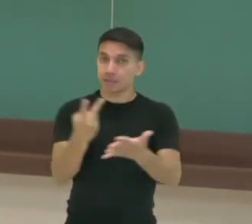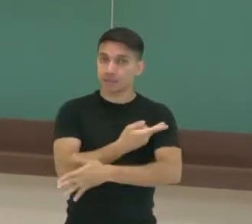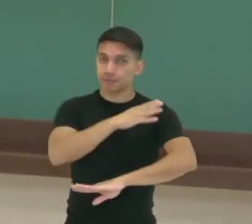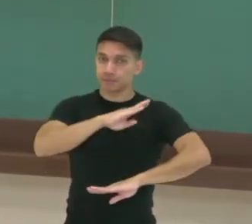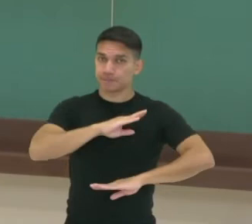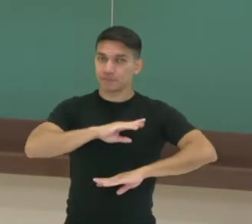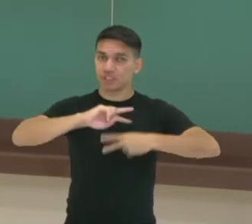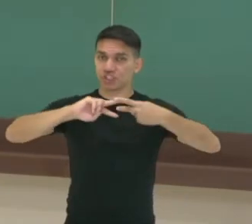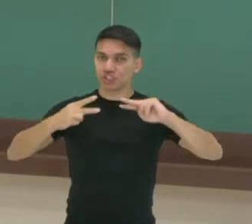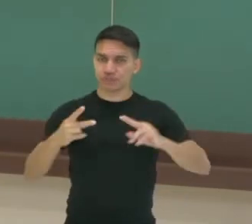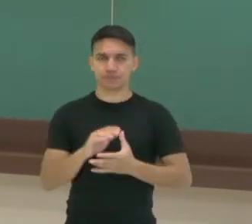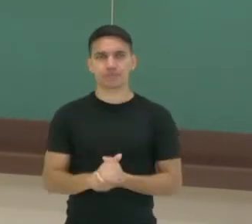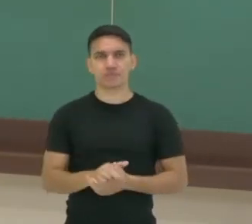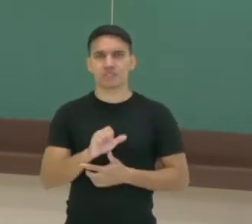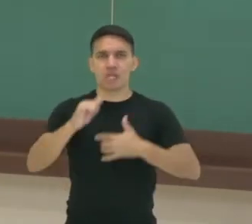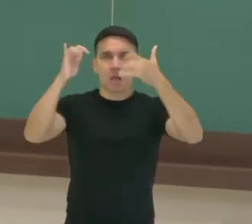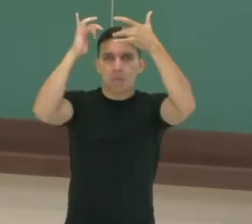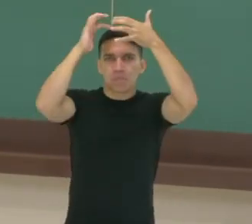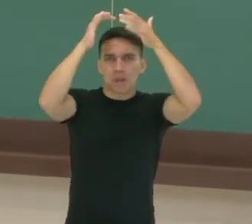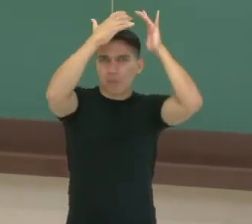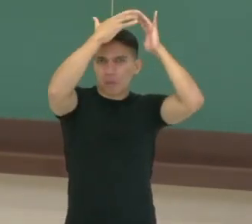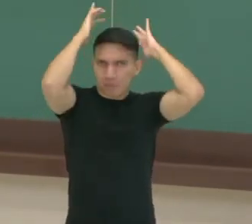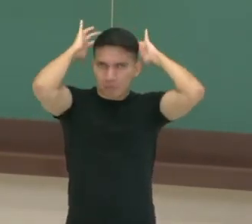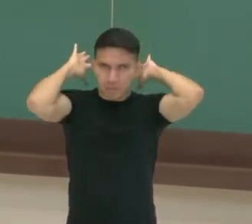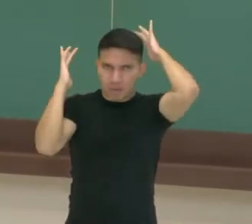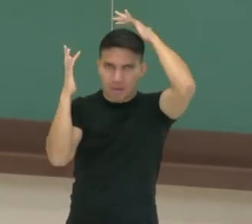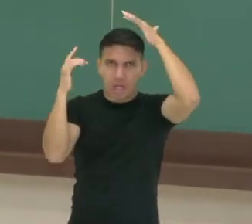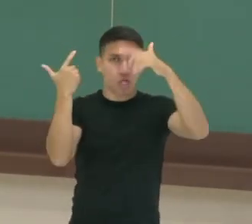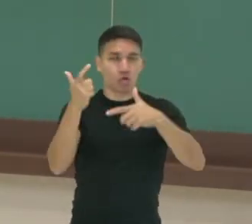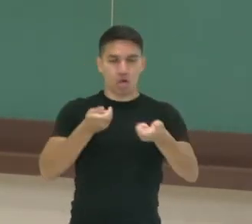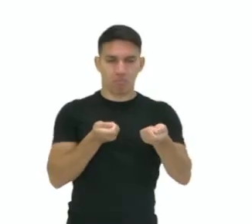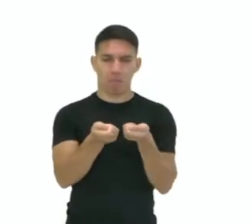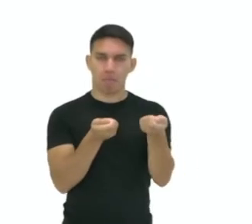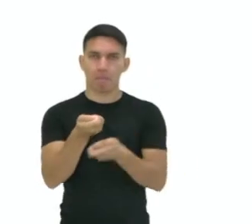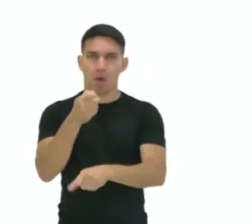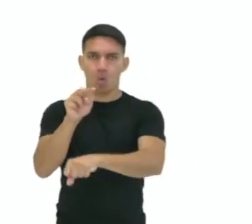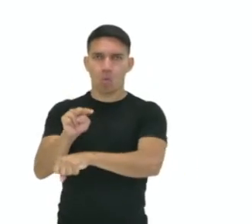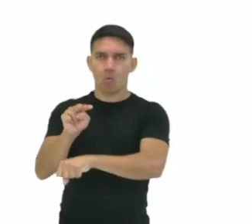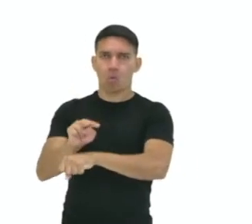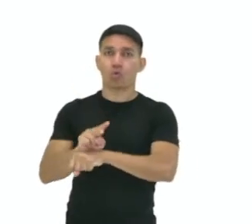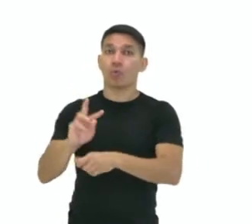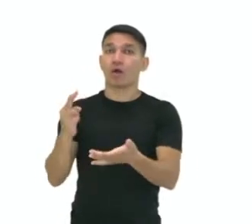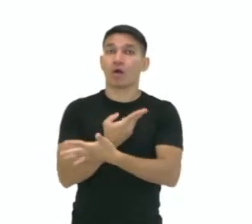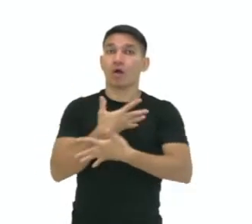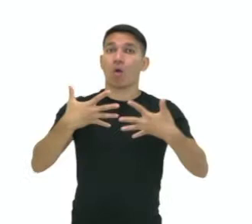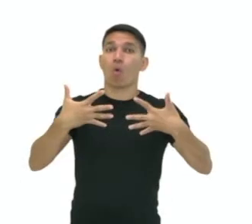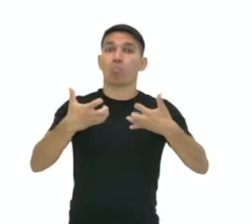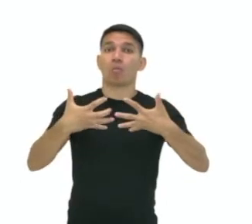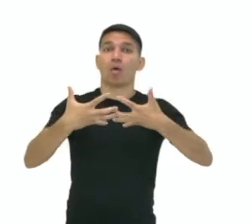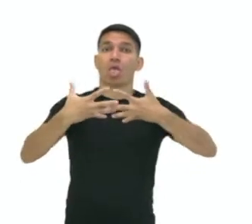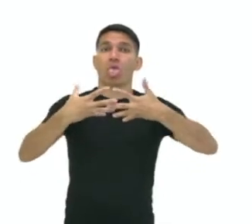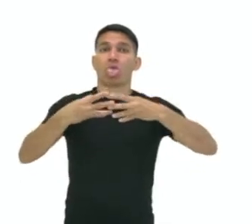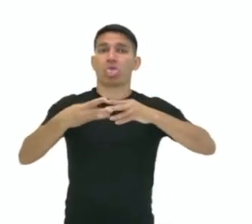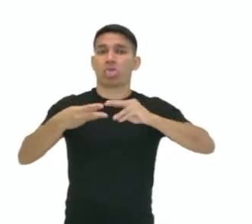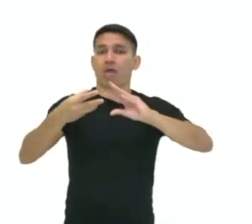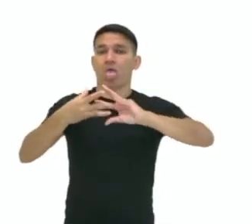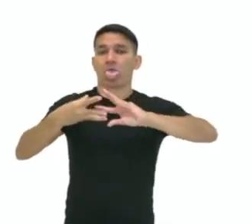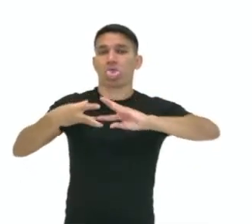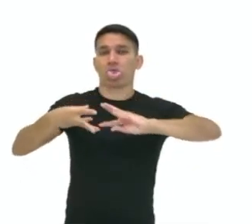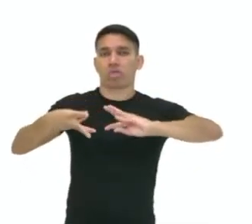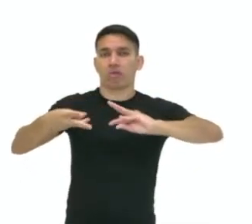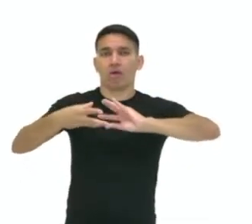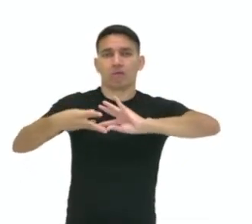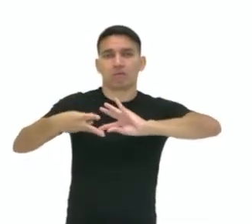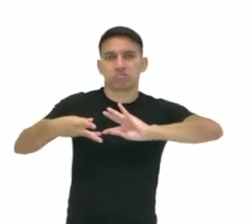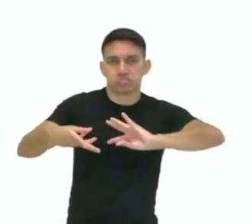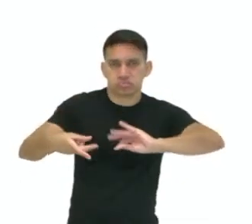Sem o comando dos neurônios motores, os responsáveis pela movimentação, os músculos se degeneram, perdem